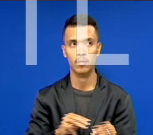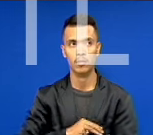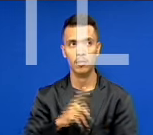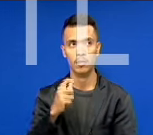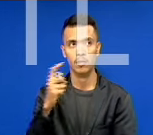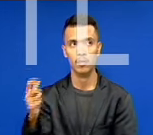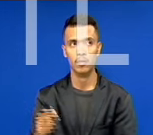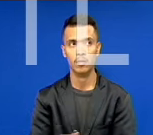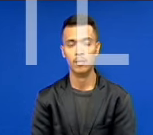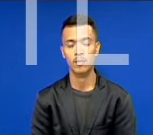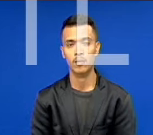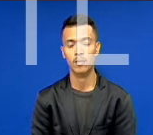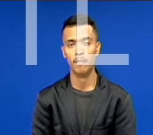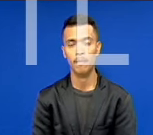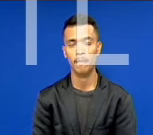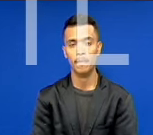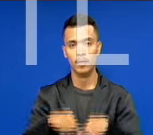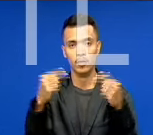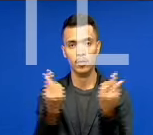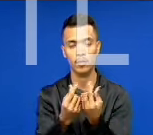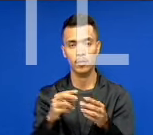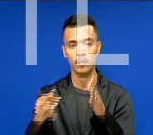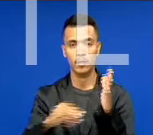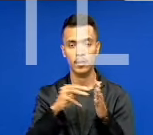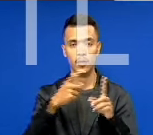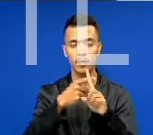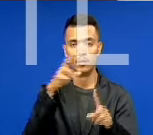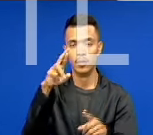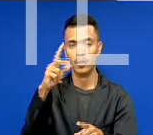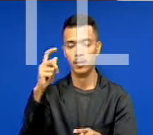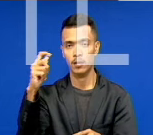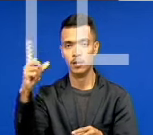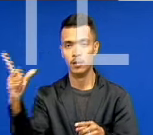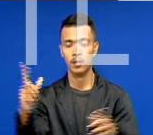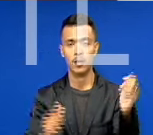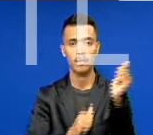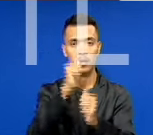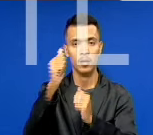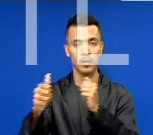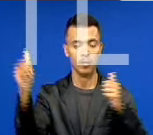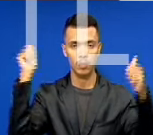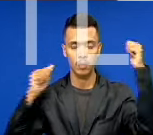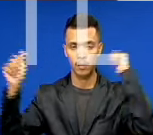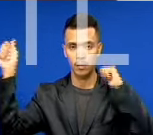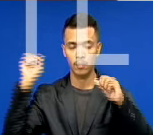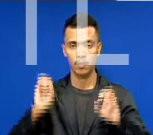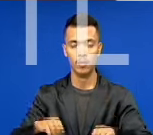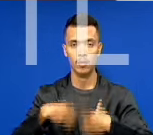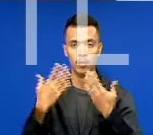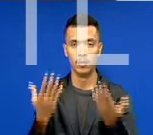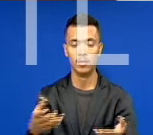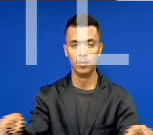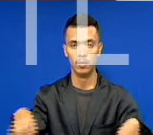Hamemedi Municipal, composto de RTL, Rádio Comunidade, Ami asoro ami relata ami aktividade. Bisa atu servisu amu